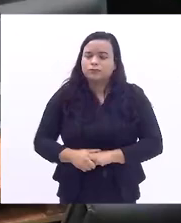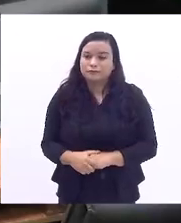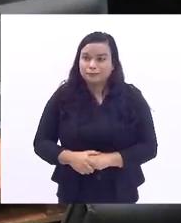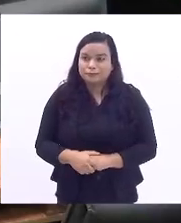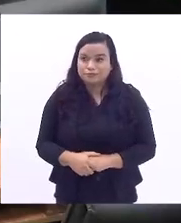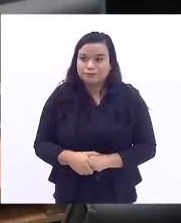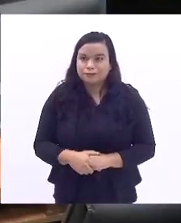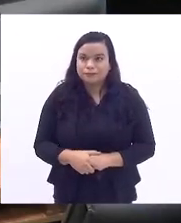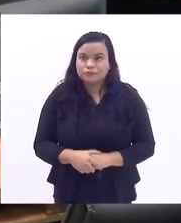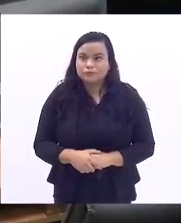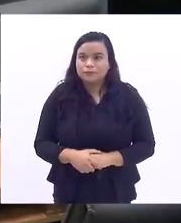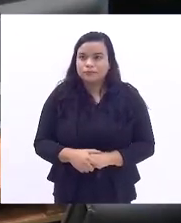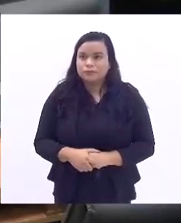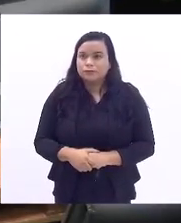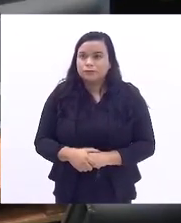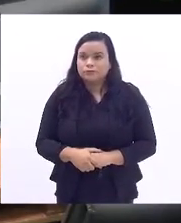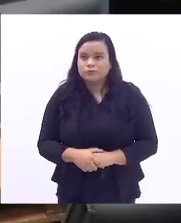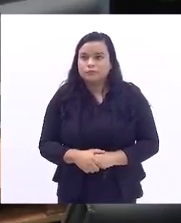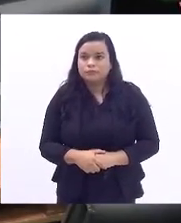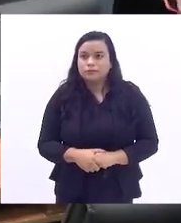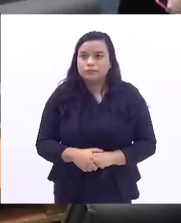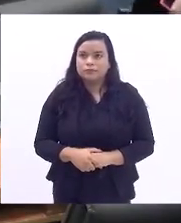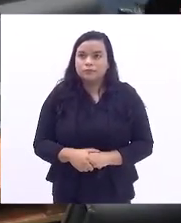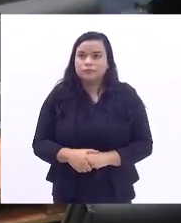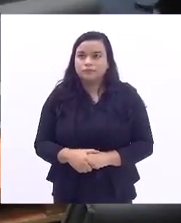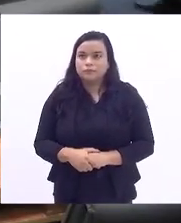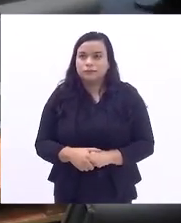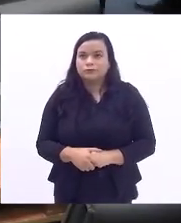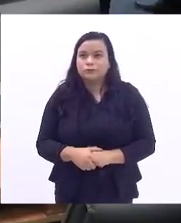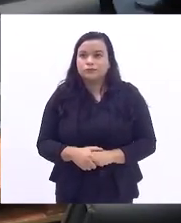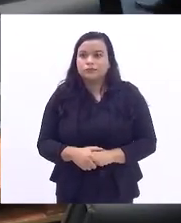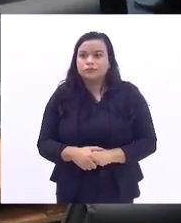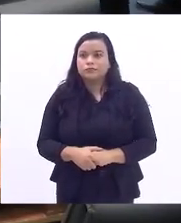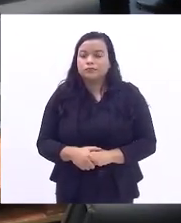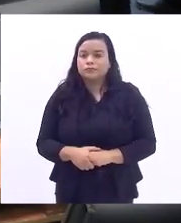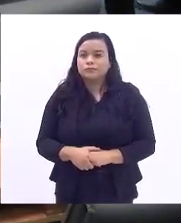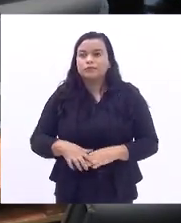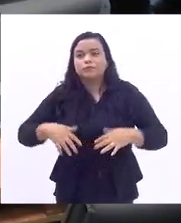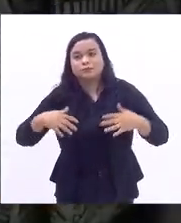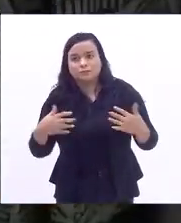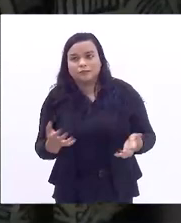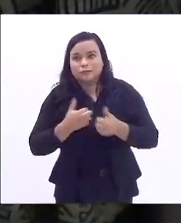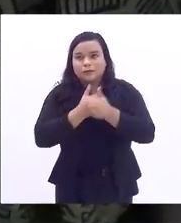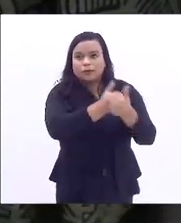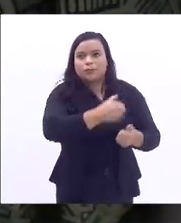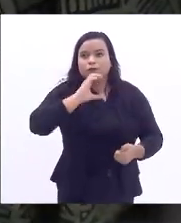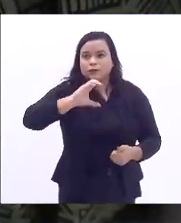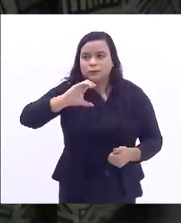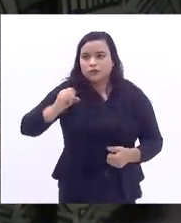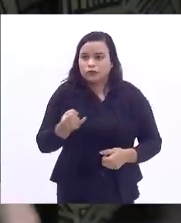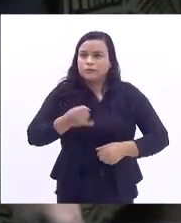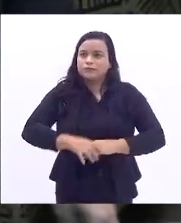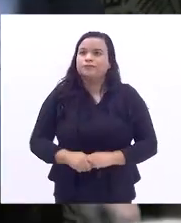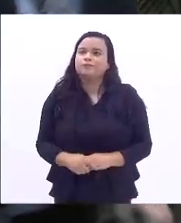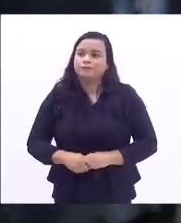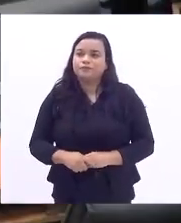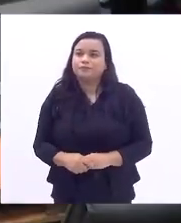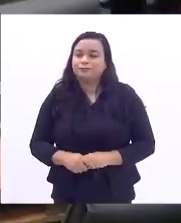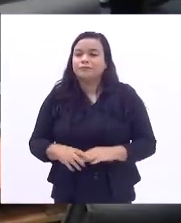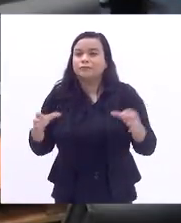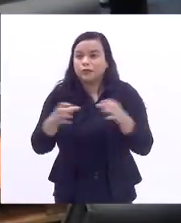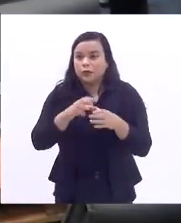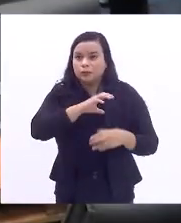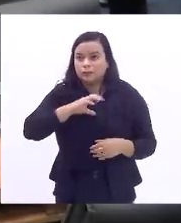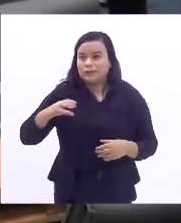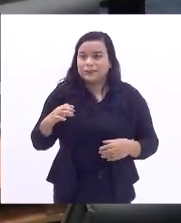E aí e começa J Presidente pela